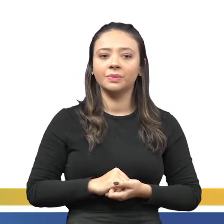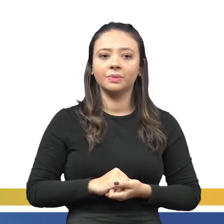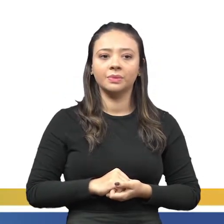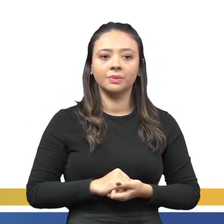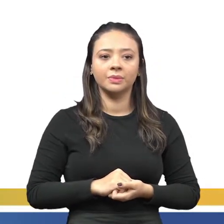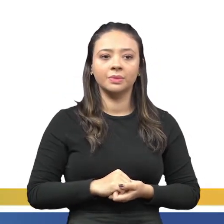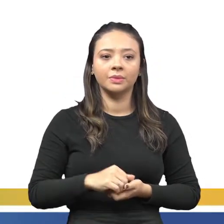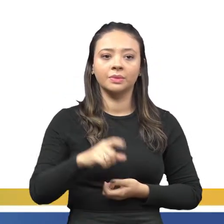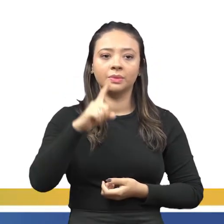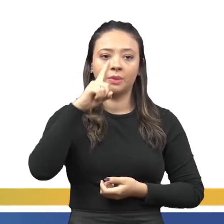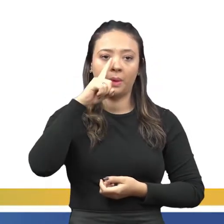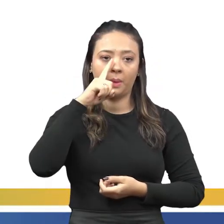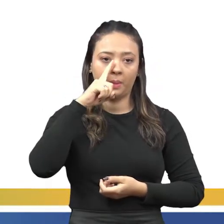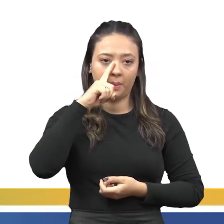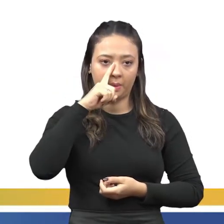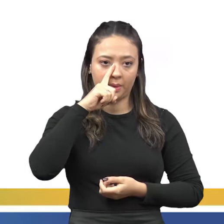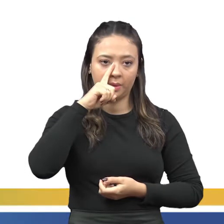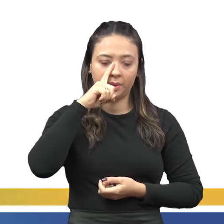Cookie,